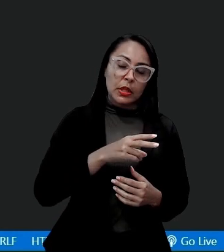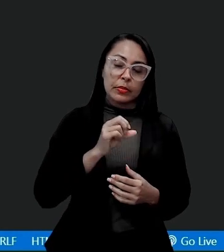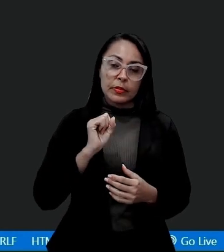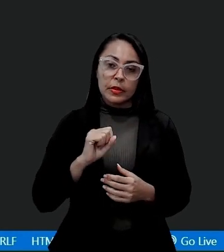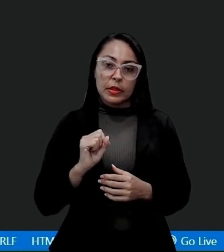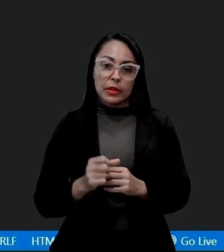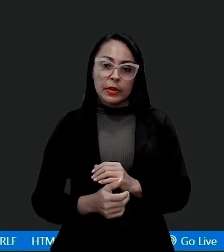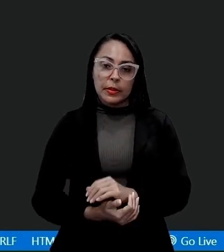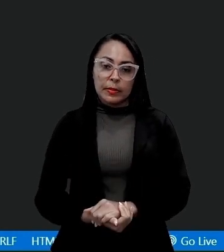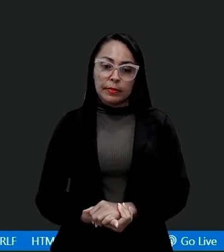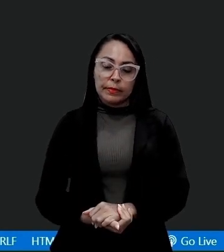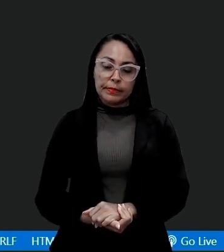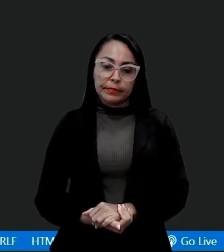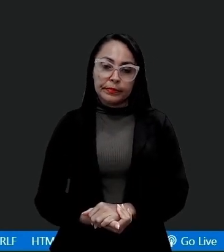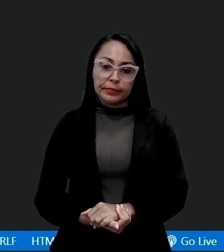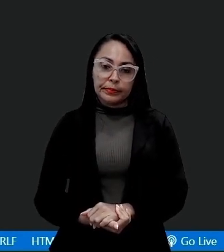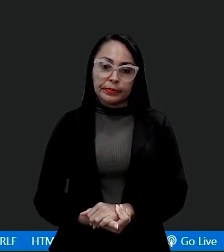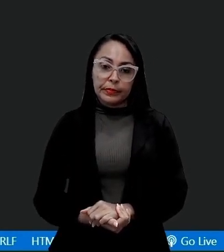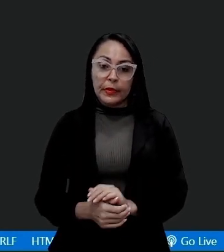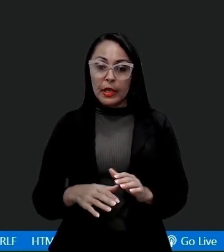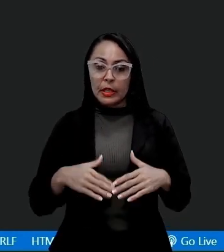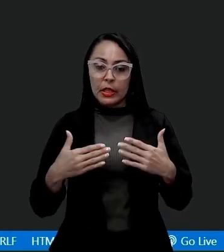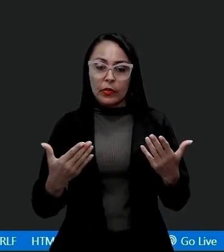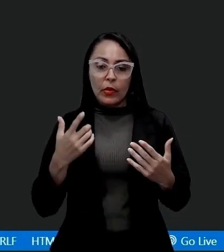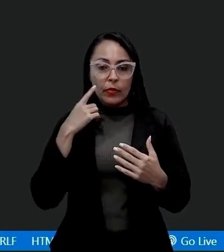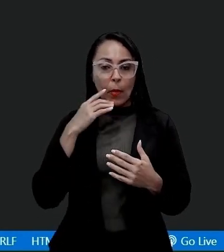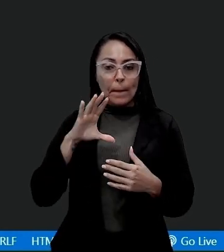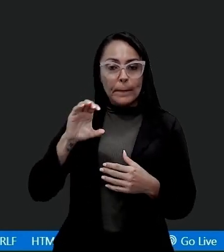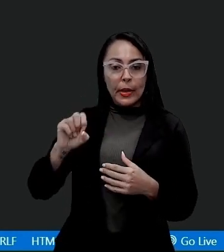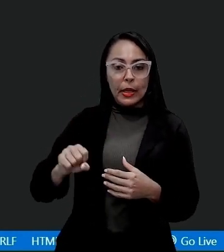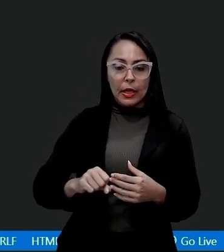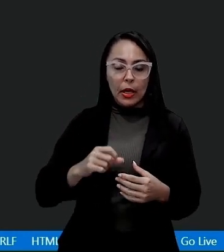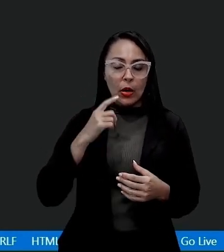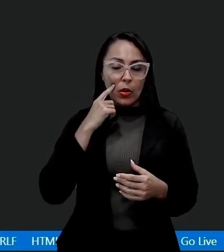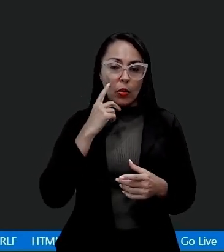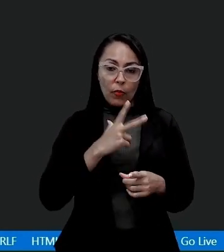Sith, então eu vou pegar aqui o vencedor